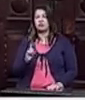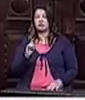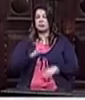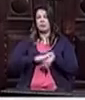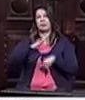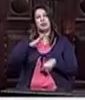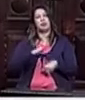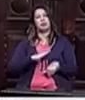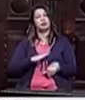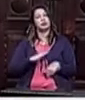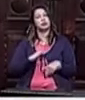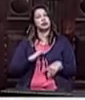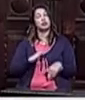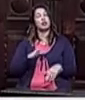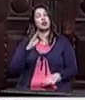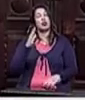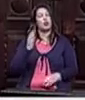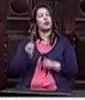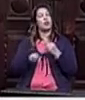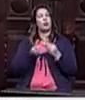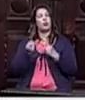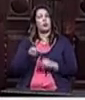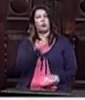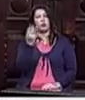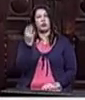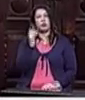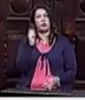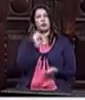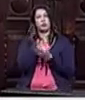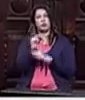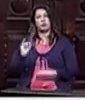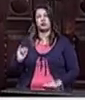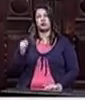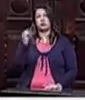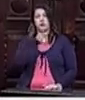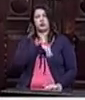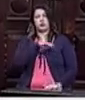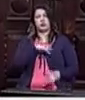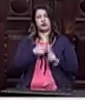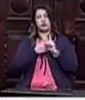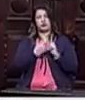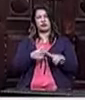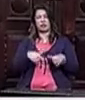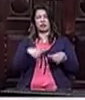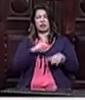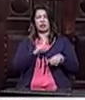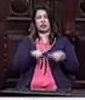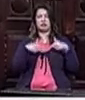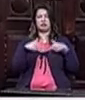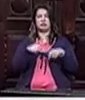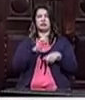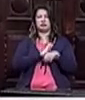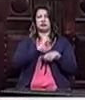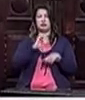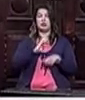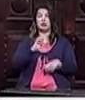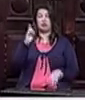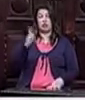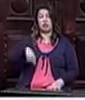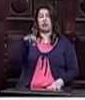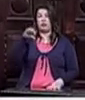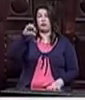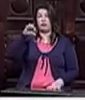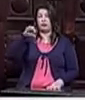isso, sabe quanto é? O pagamento com juros e amortização da dívida estadual vai ficar em 9 bi, ou